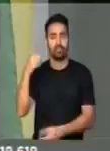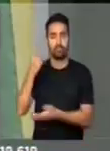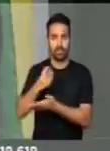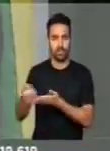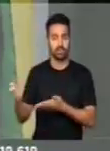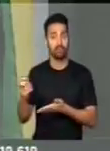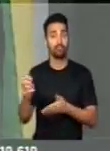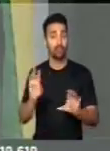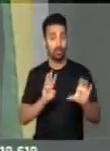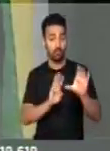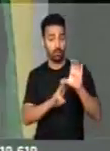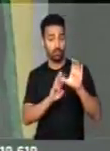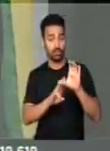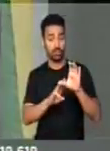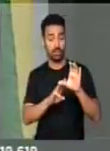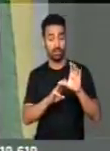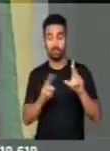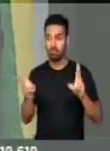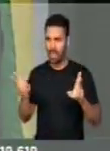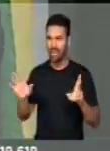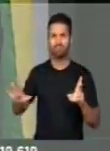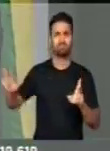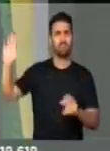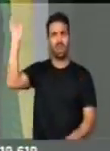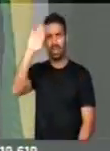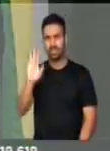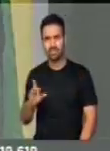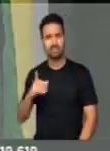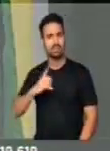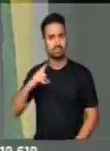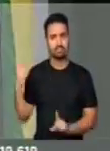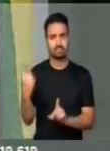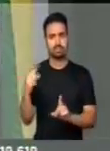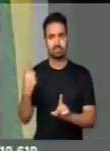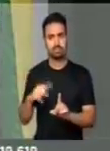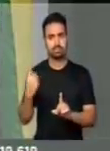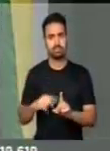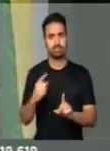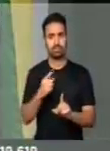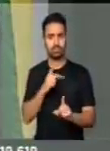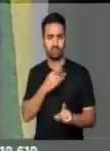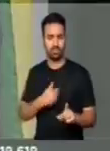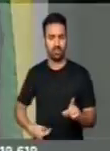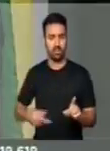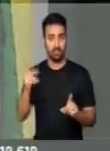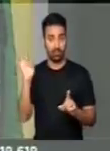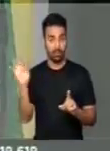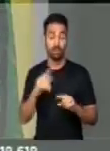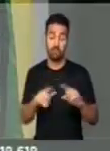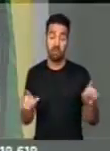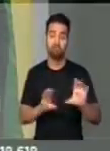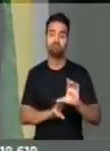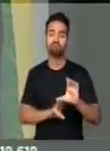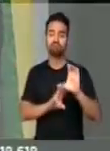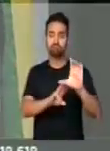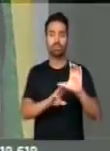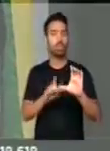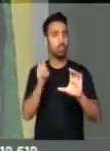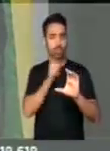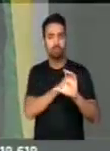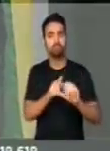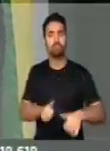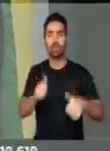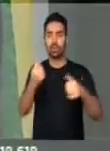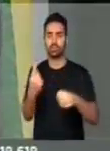que Montes Claros se apresenta, mesmo com toda a perseguição do governo do PT, como a cidade melhor para